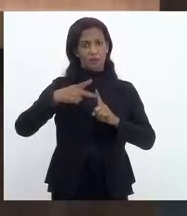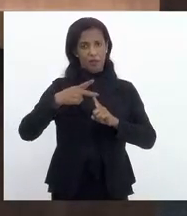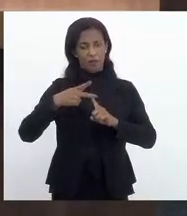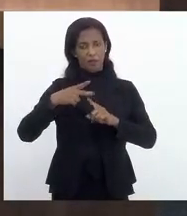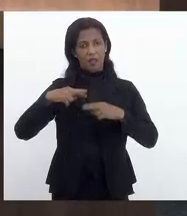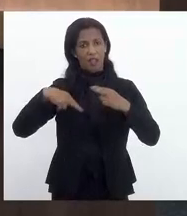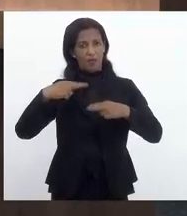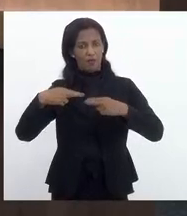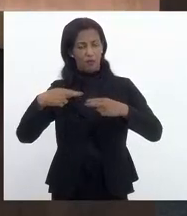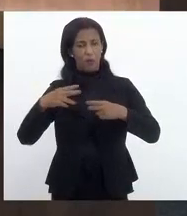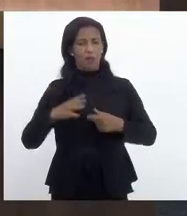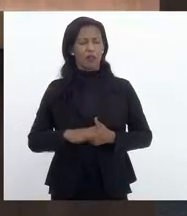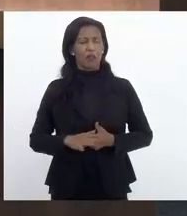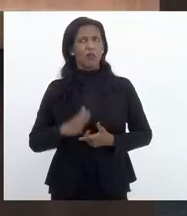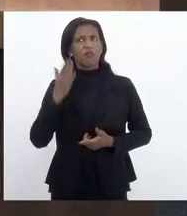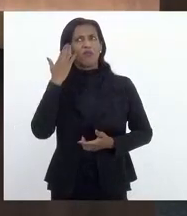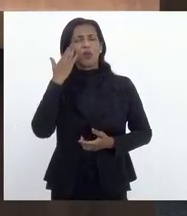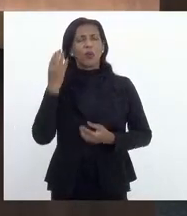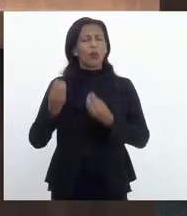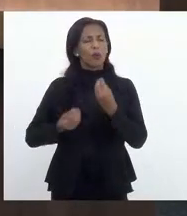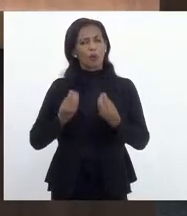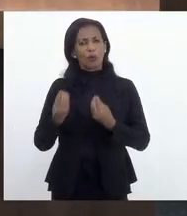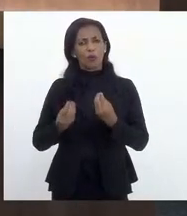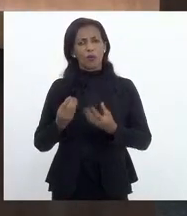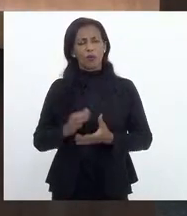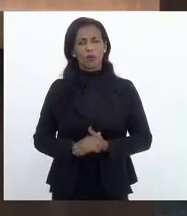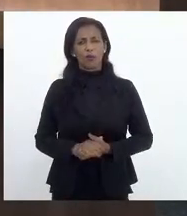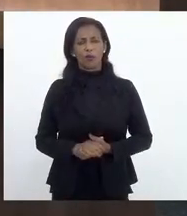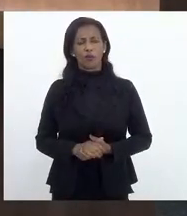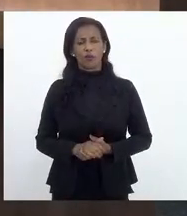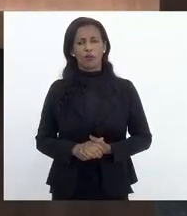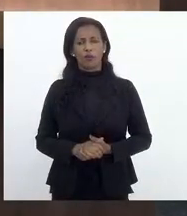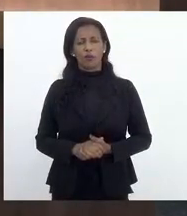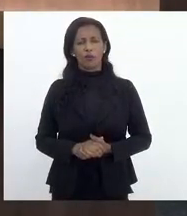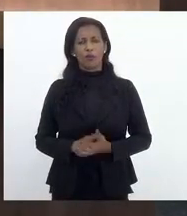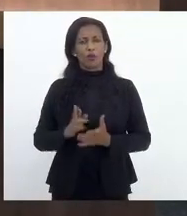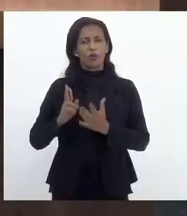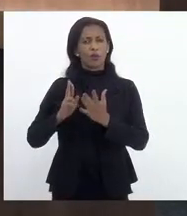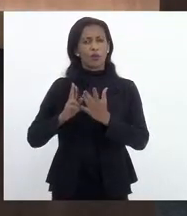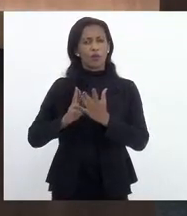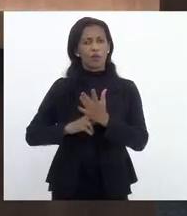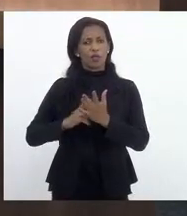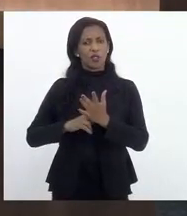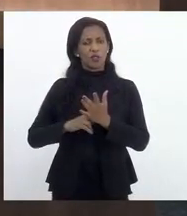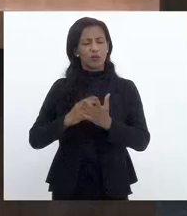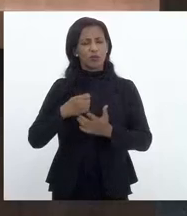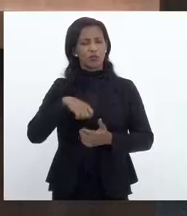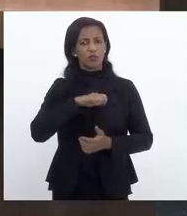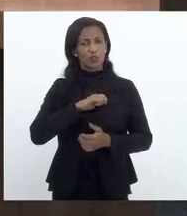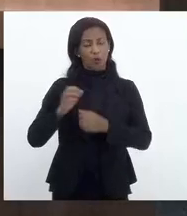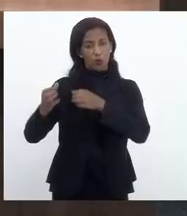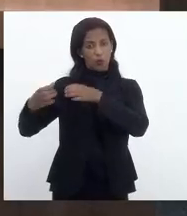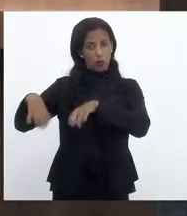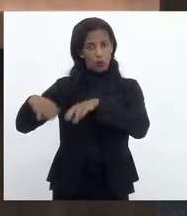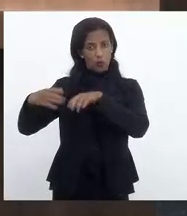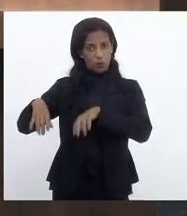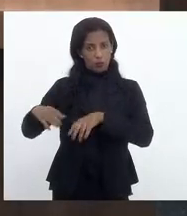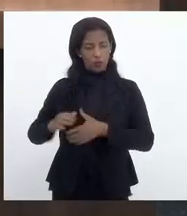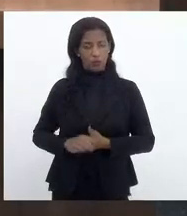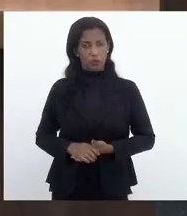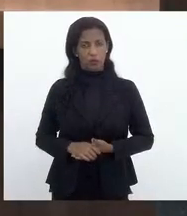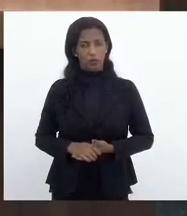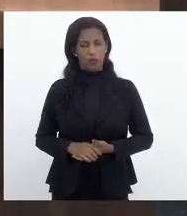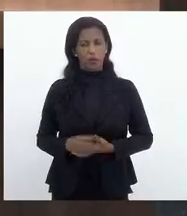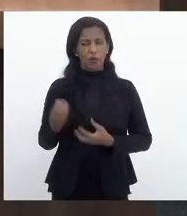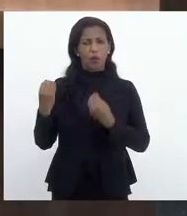e eu queria entender como é que fica é um regime de recuperação que tem vedação de concurso público